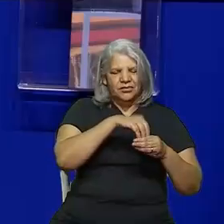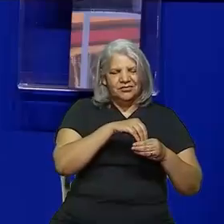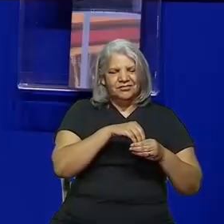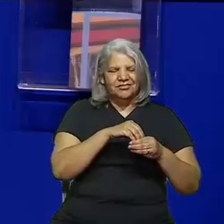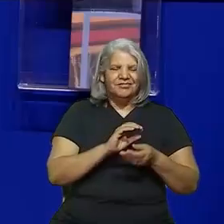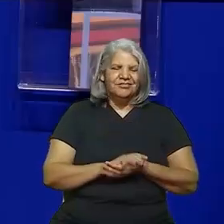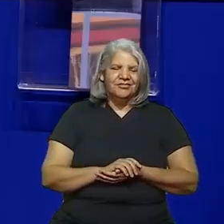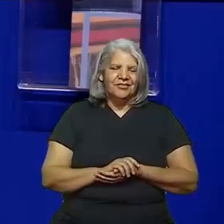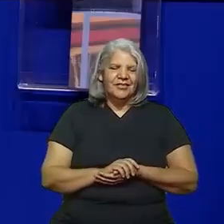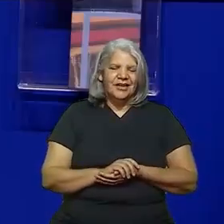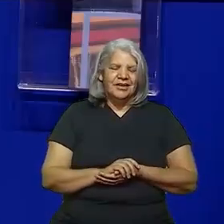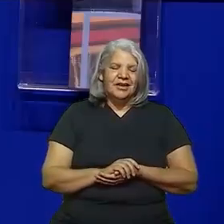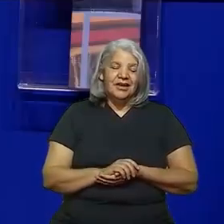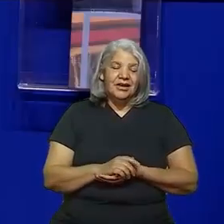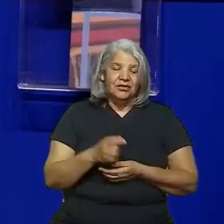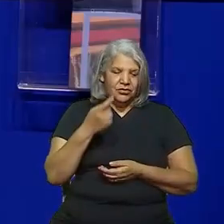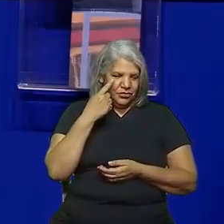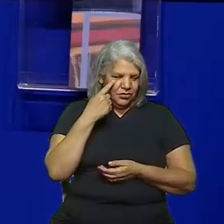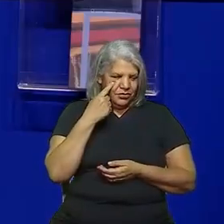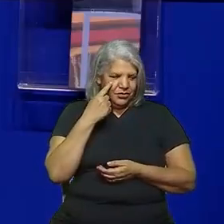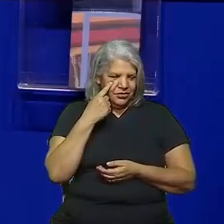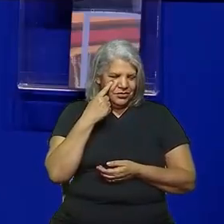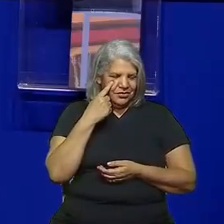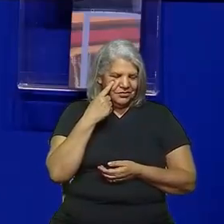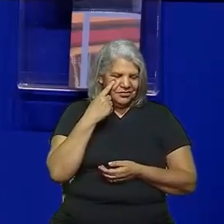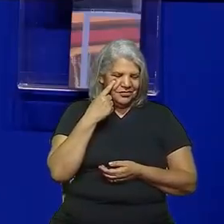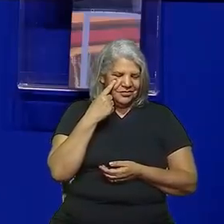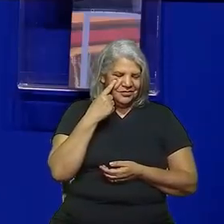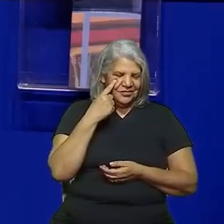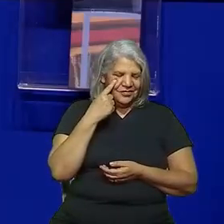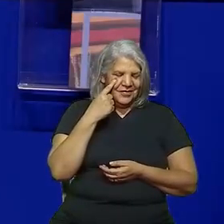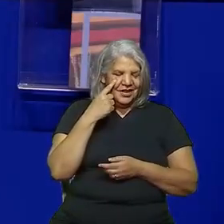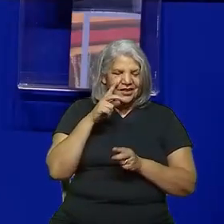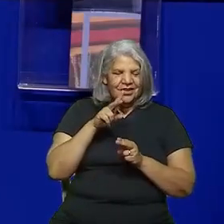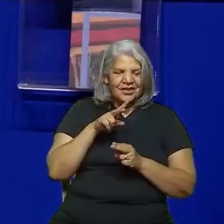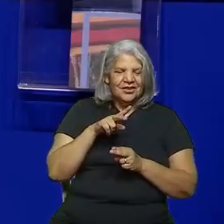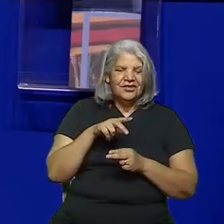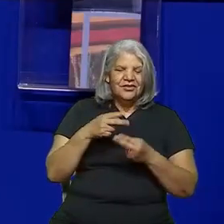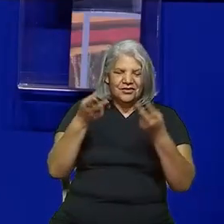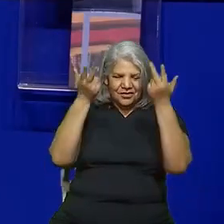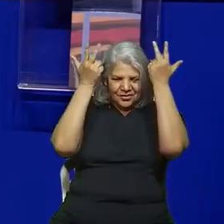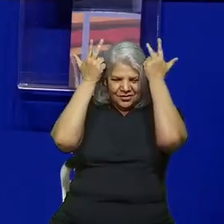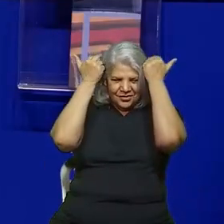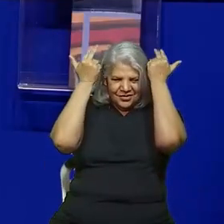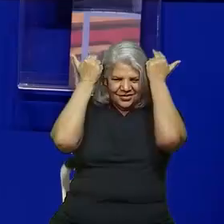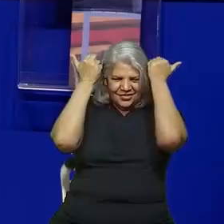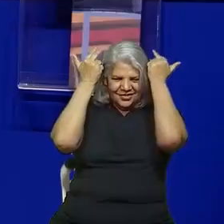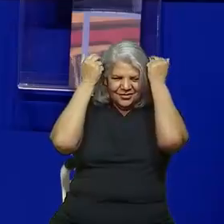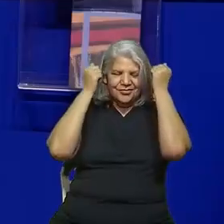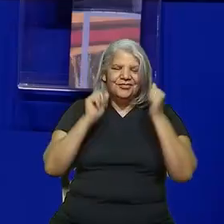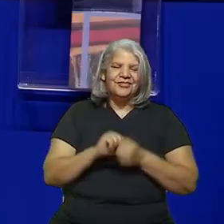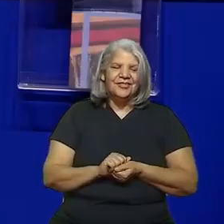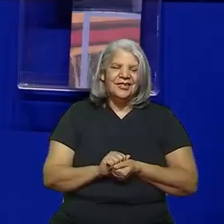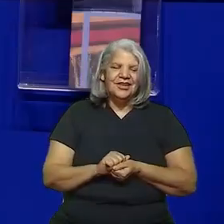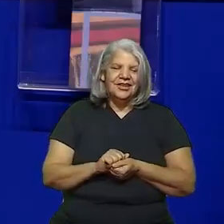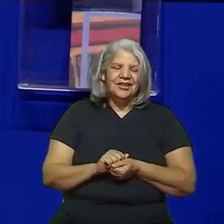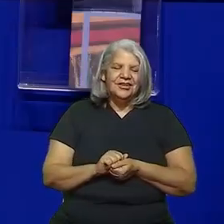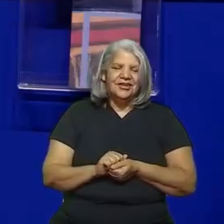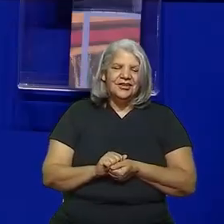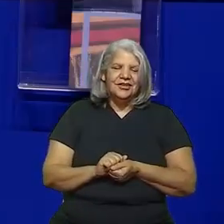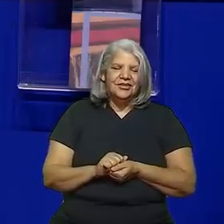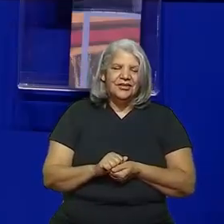esse? Ele falou, os olhos dos cavalos. Os olhos, as bolinhas verdes eram do mar,